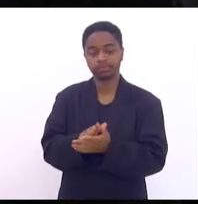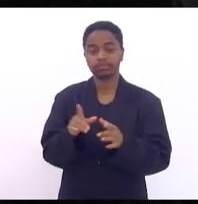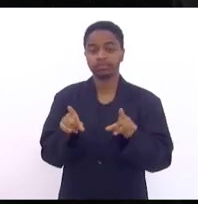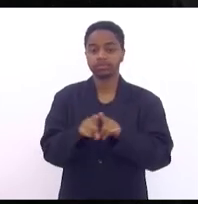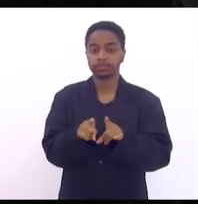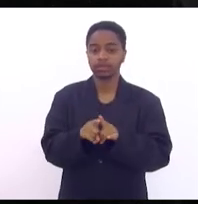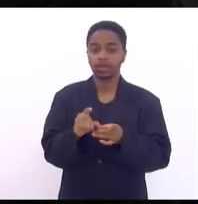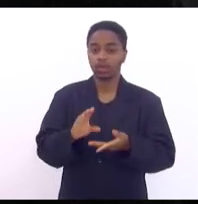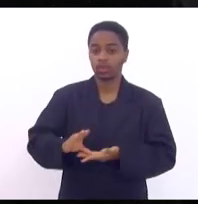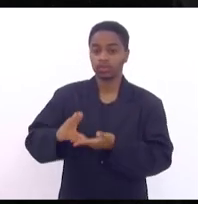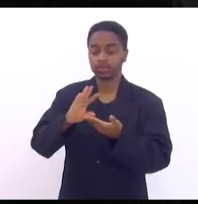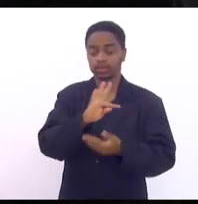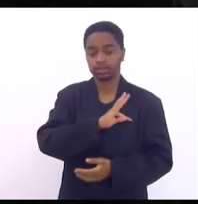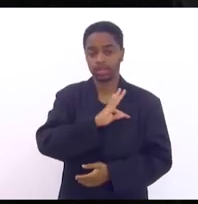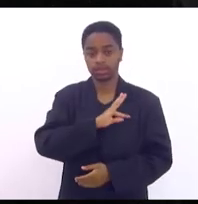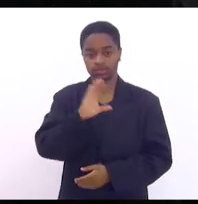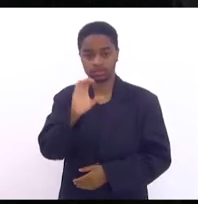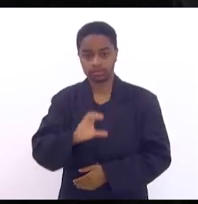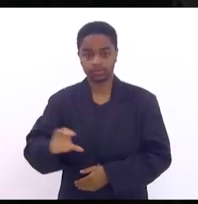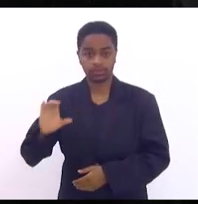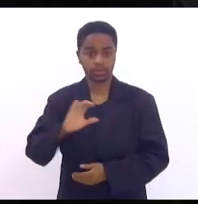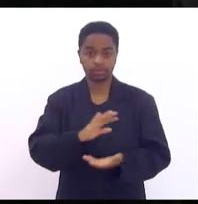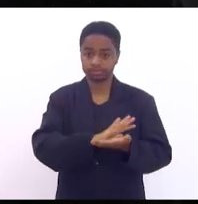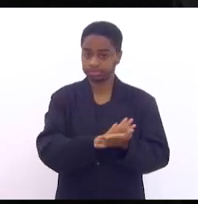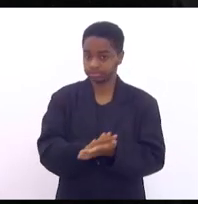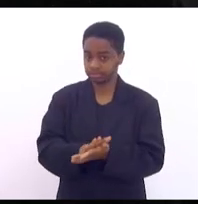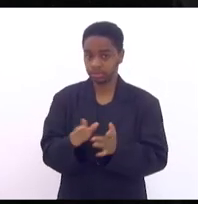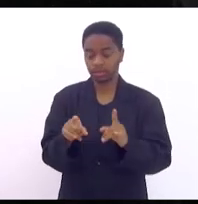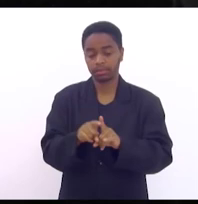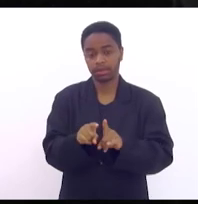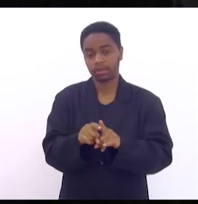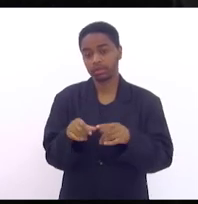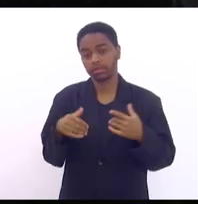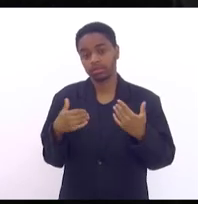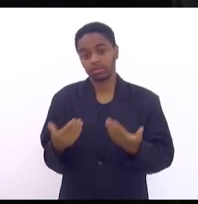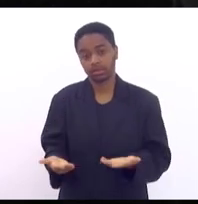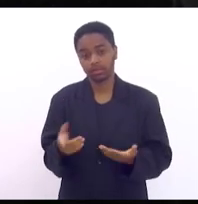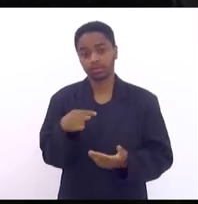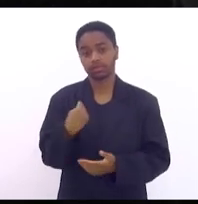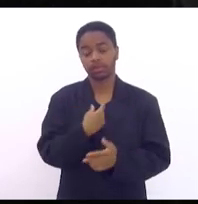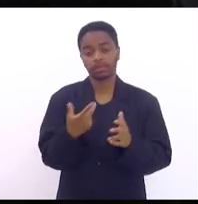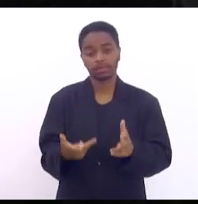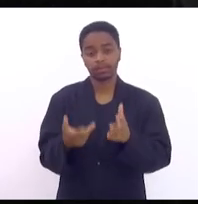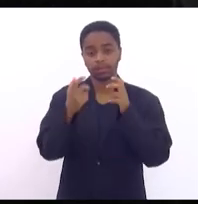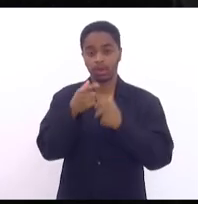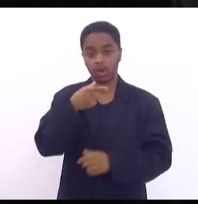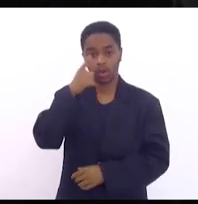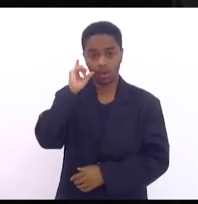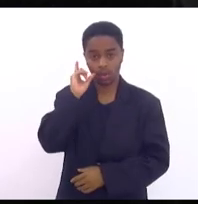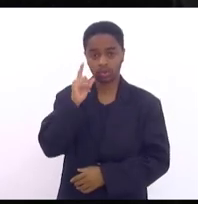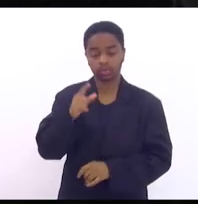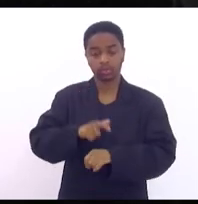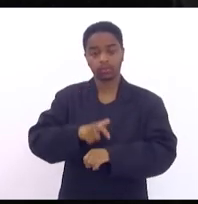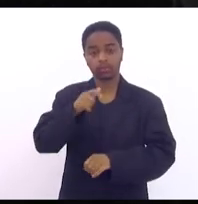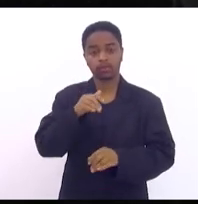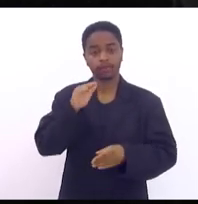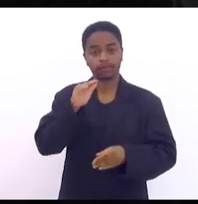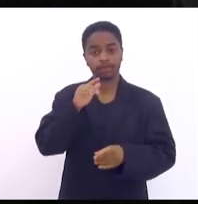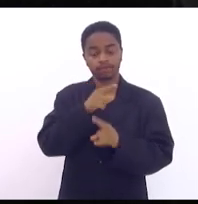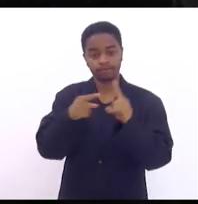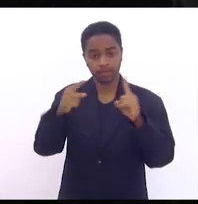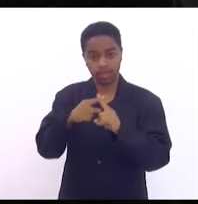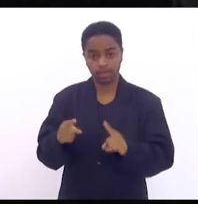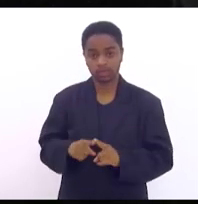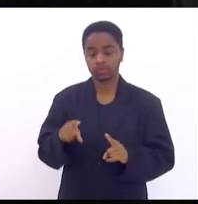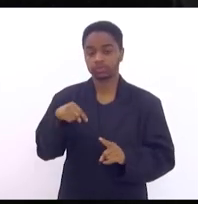do Conselho Técnico Científico foi desmontado. Então, vimos também ontem nos vetos, a gente